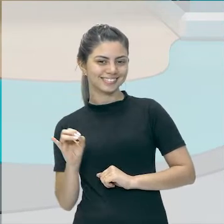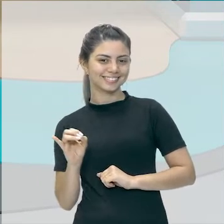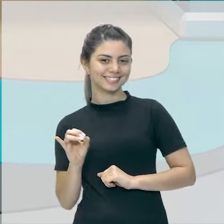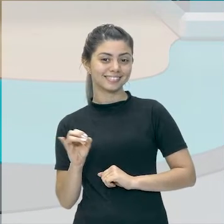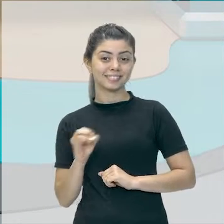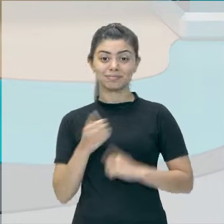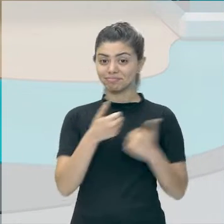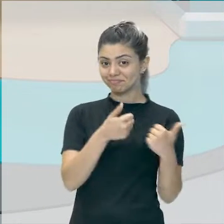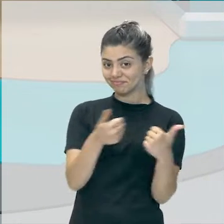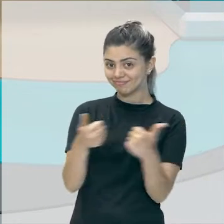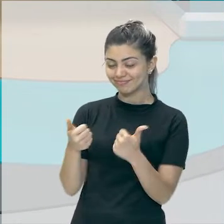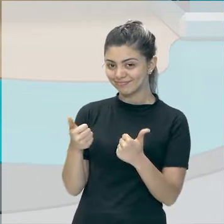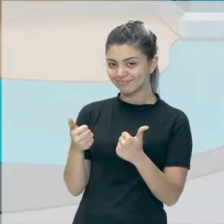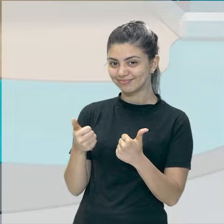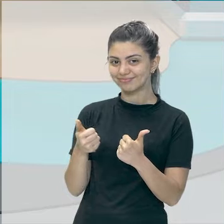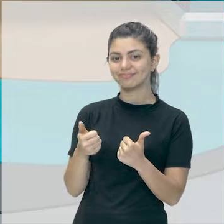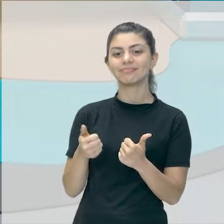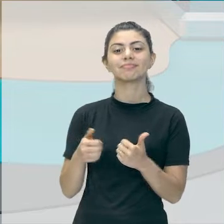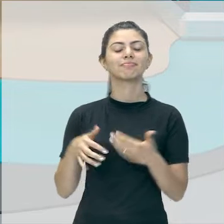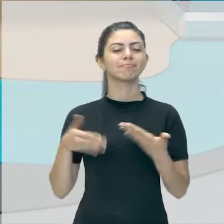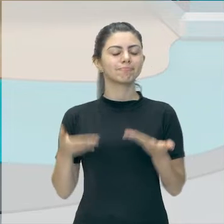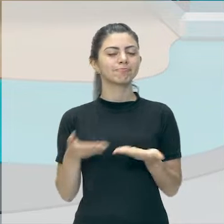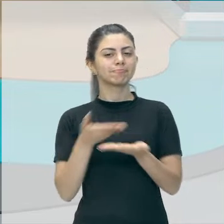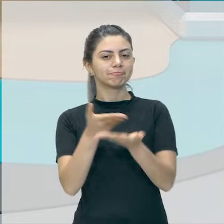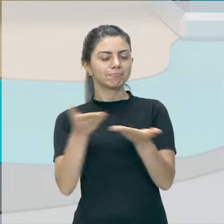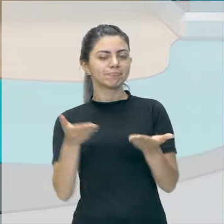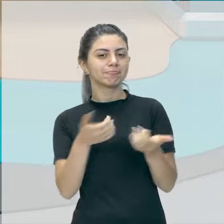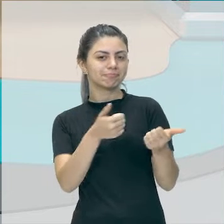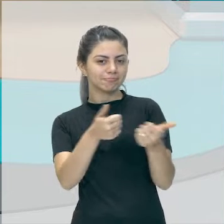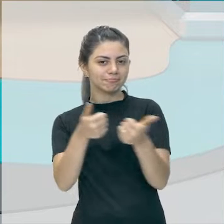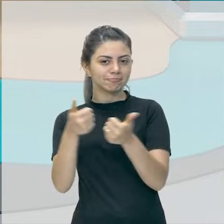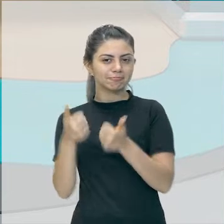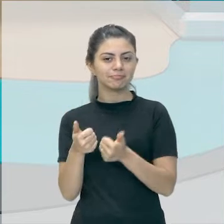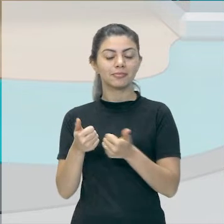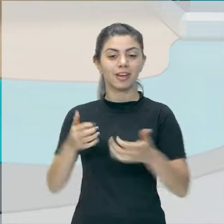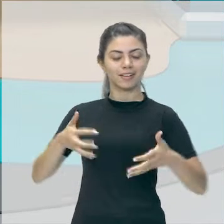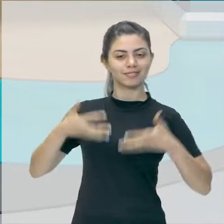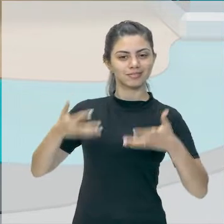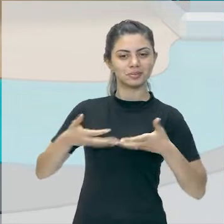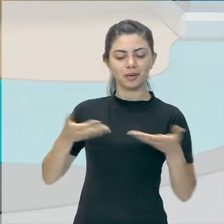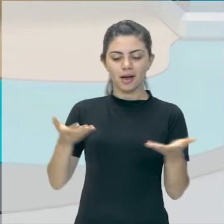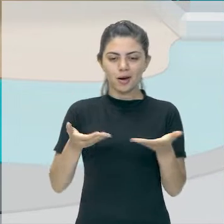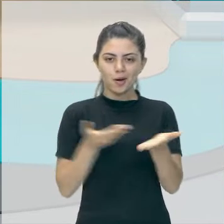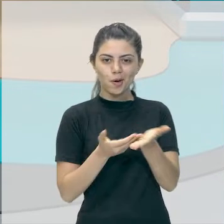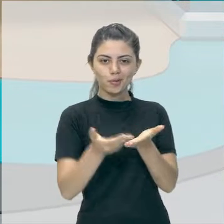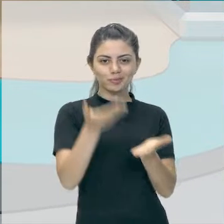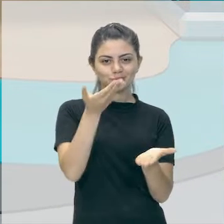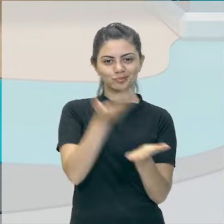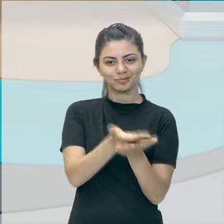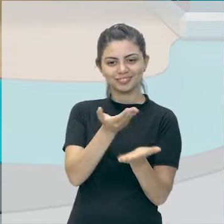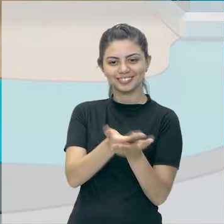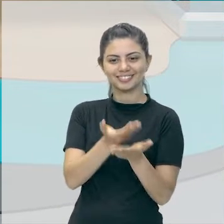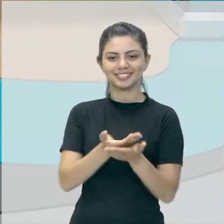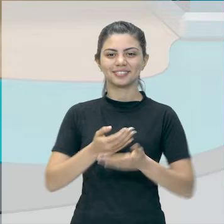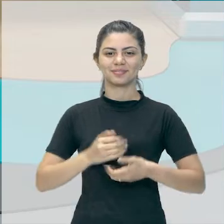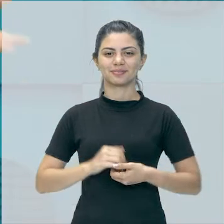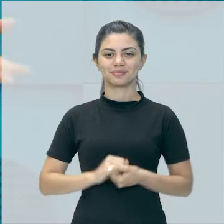Howdy! Como estão todos hoje? Espero que estejam todos bem dispostos para a gente começar a nossa aula de